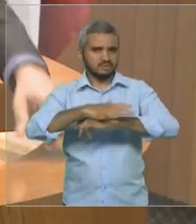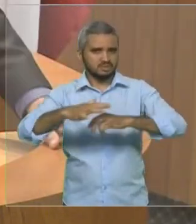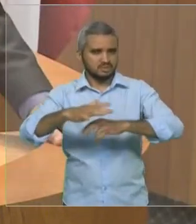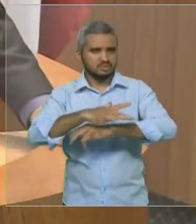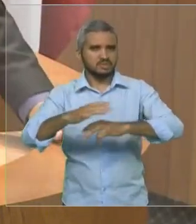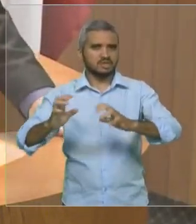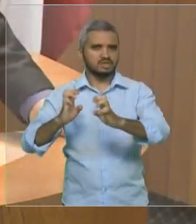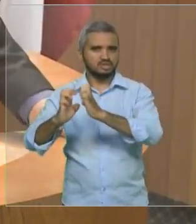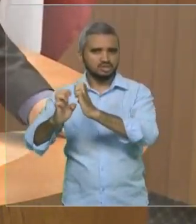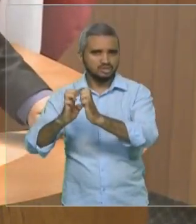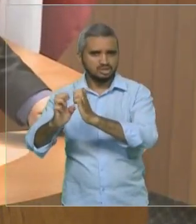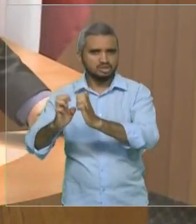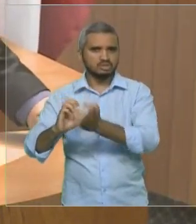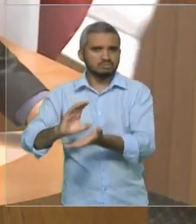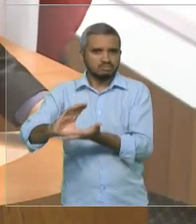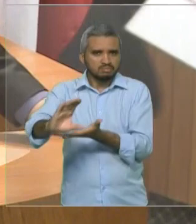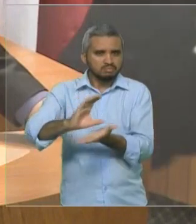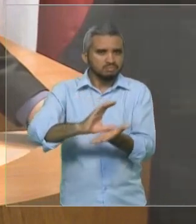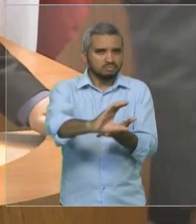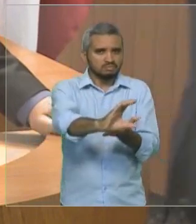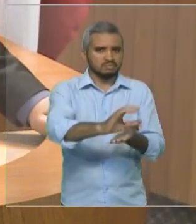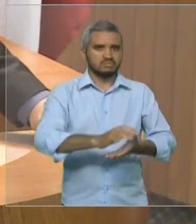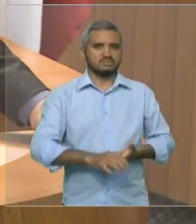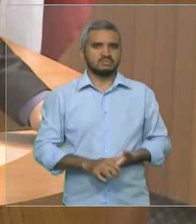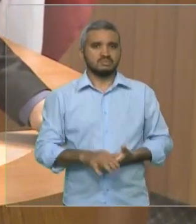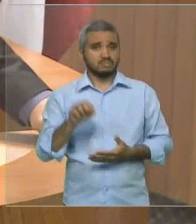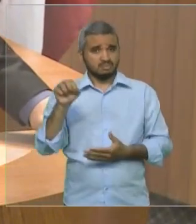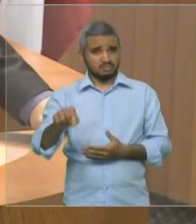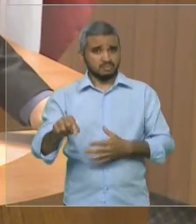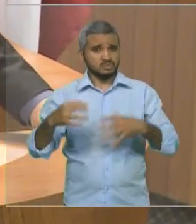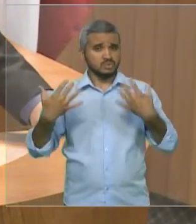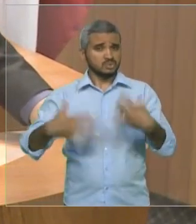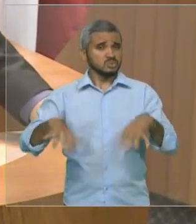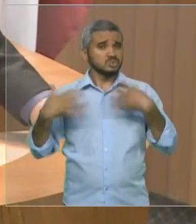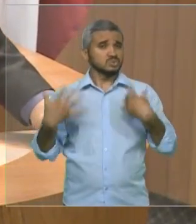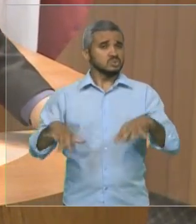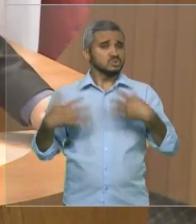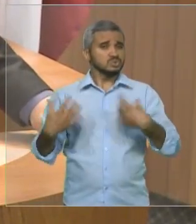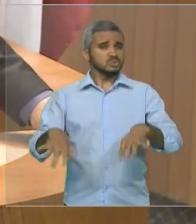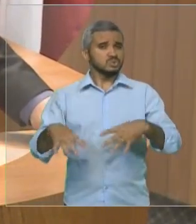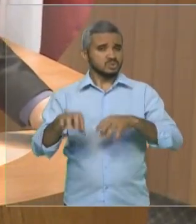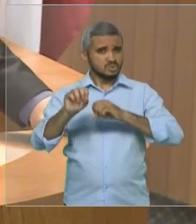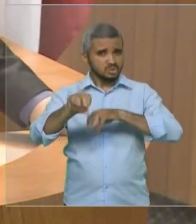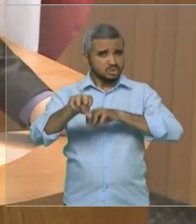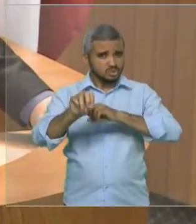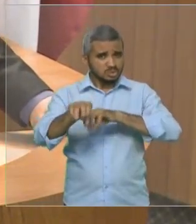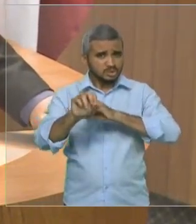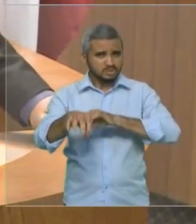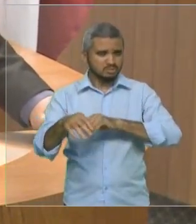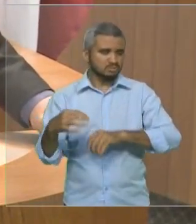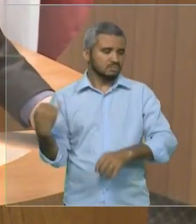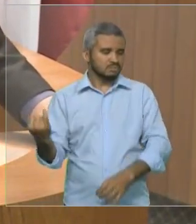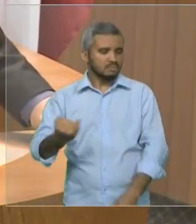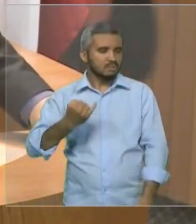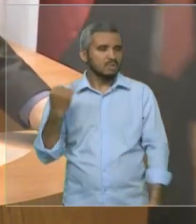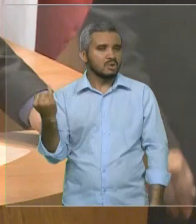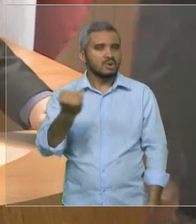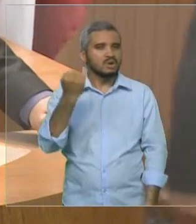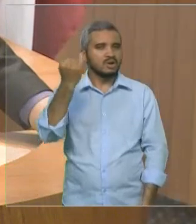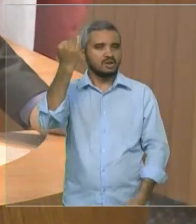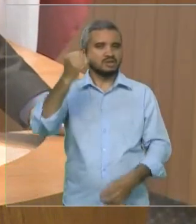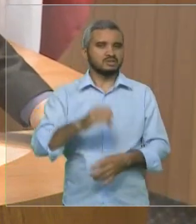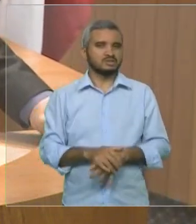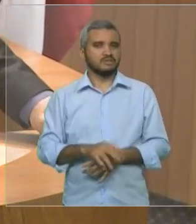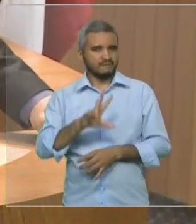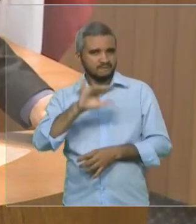passaram, mas este investimento é algo que não vai passar. Este investimento, ele vem para ficar,